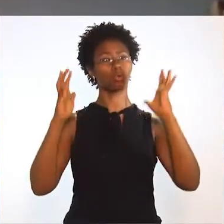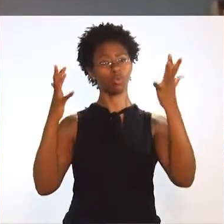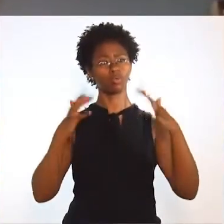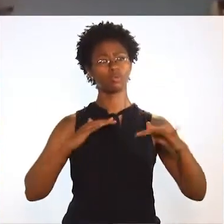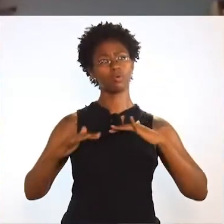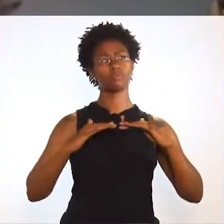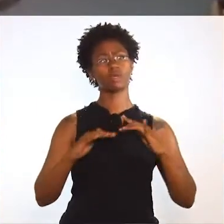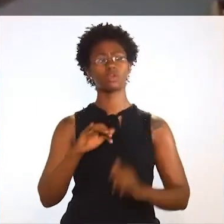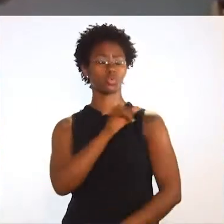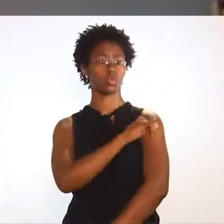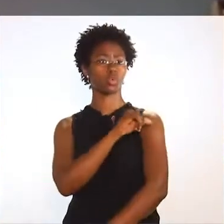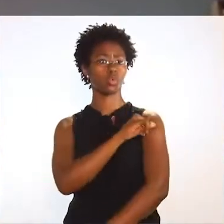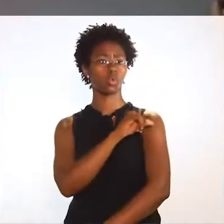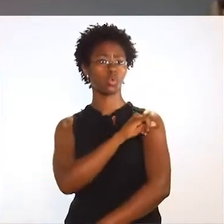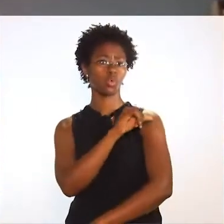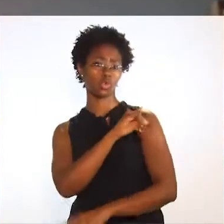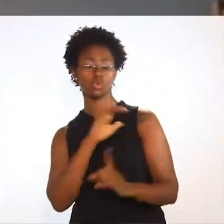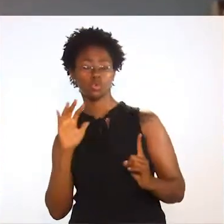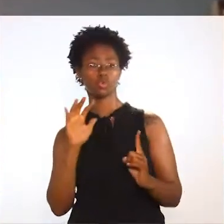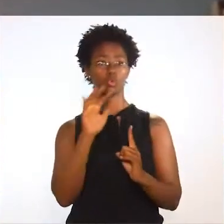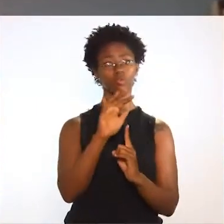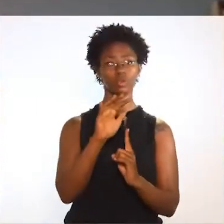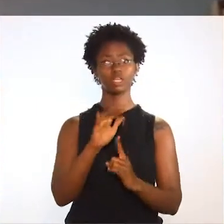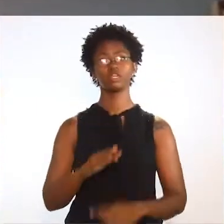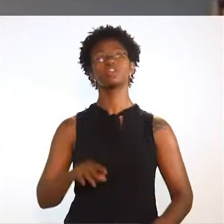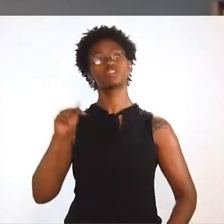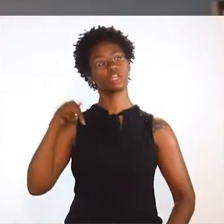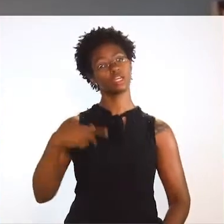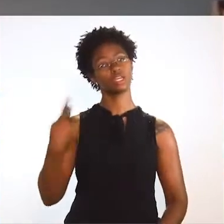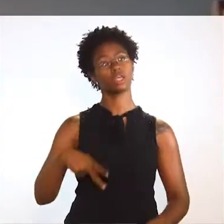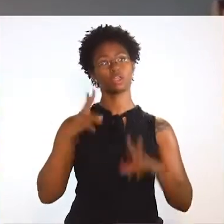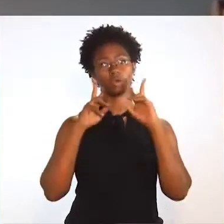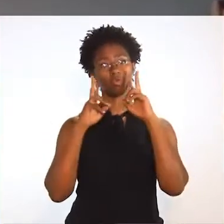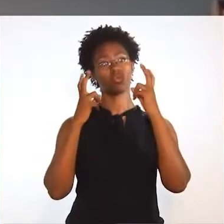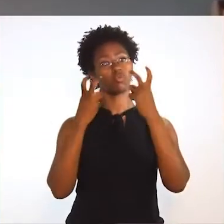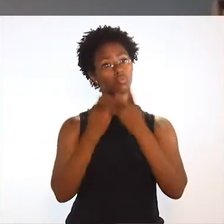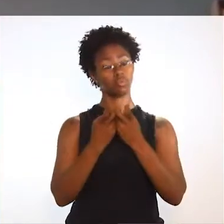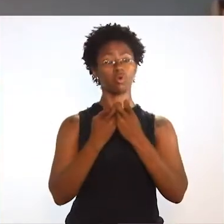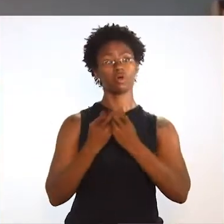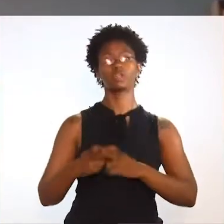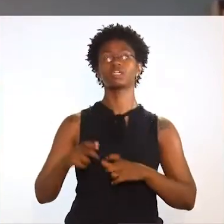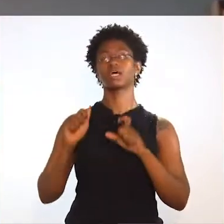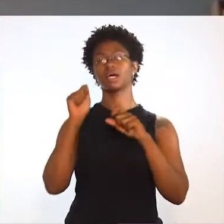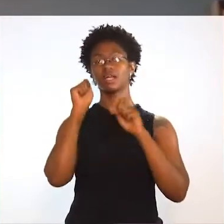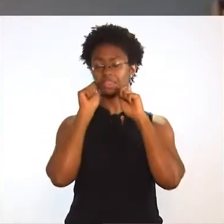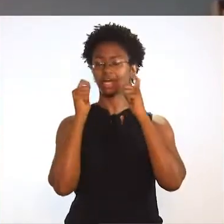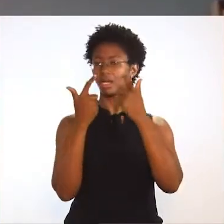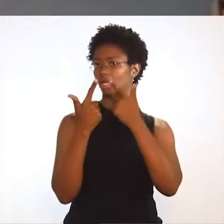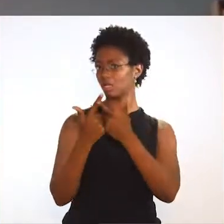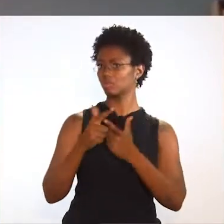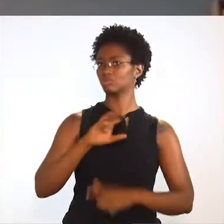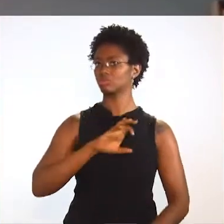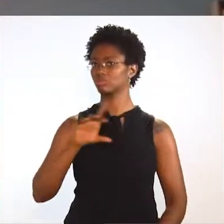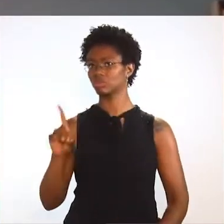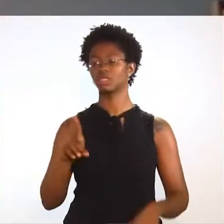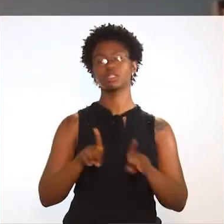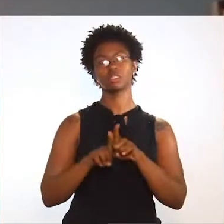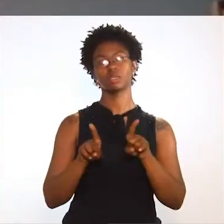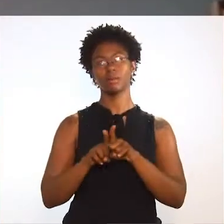do Movimento Rio de Impacto, que o Fórum da Alerj coordena, junto com 17